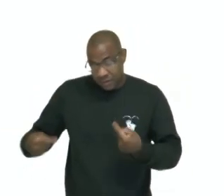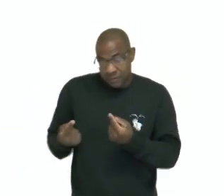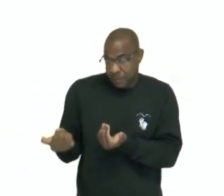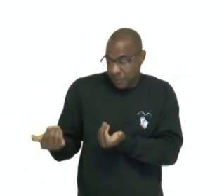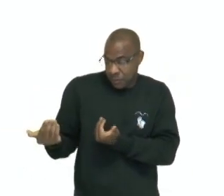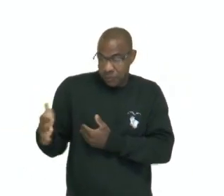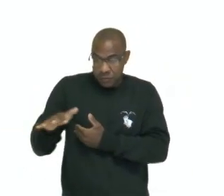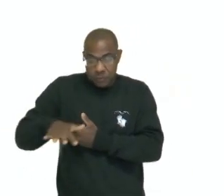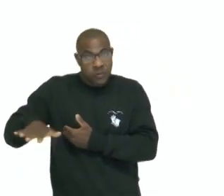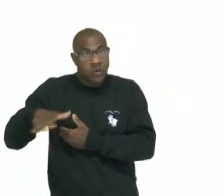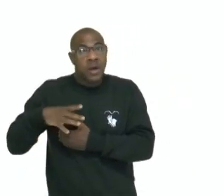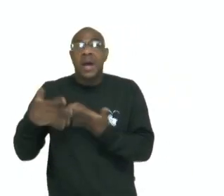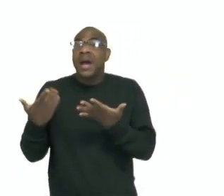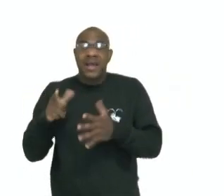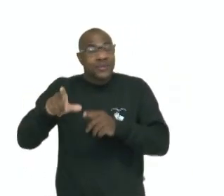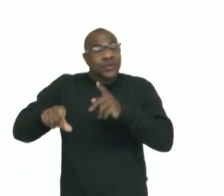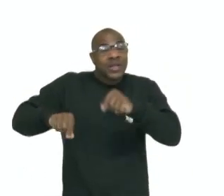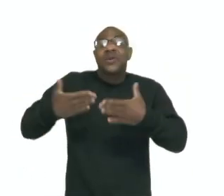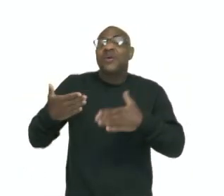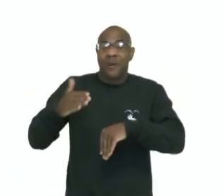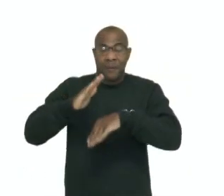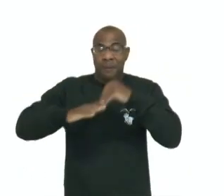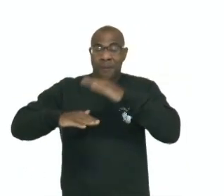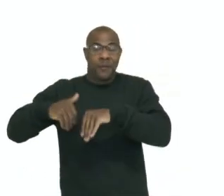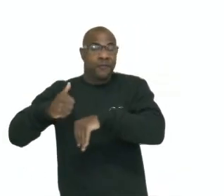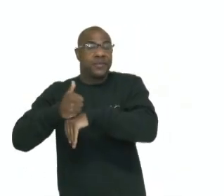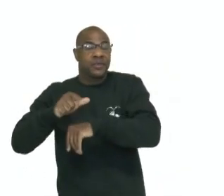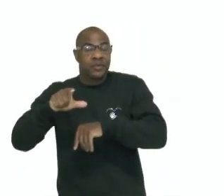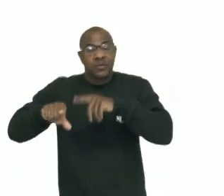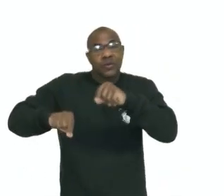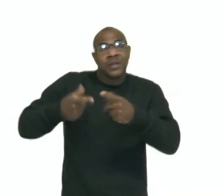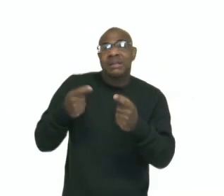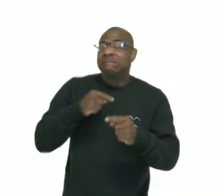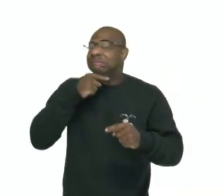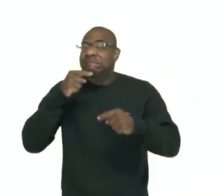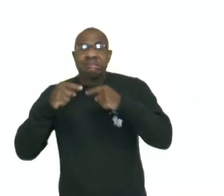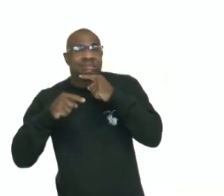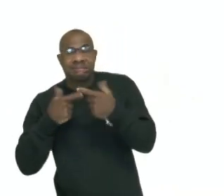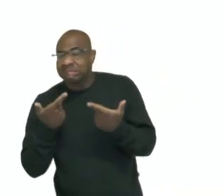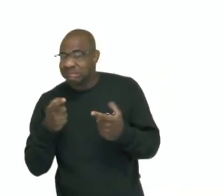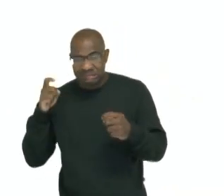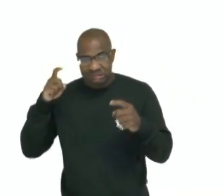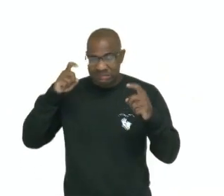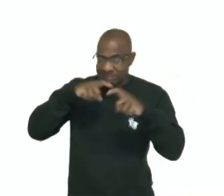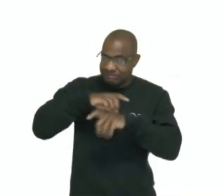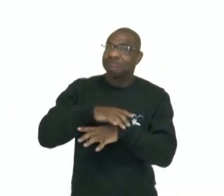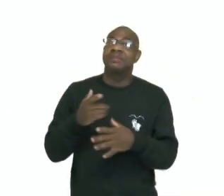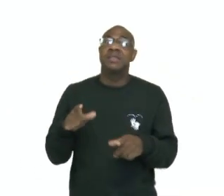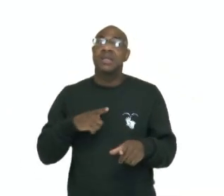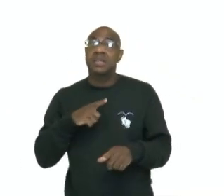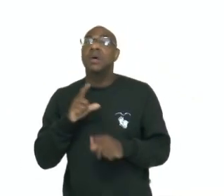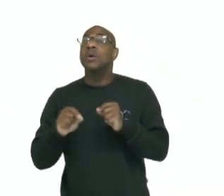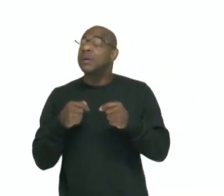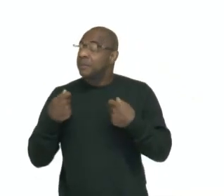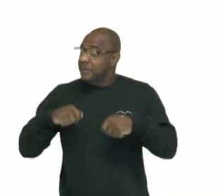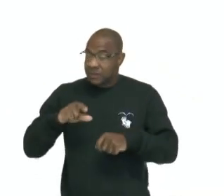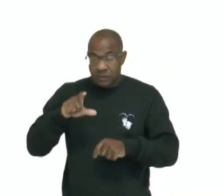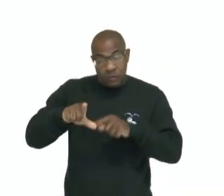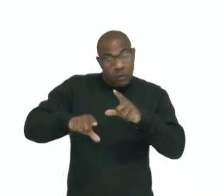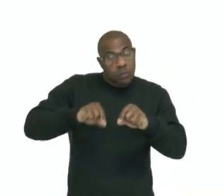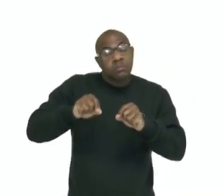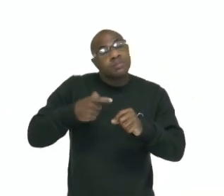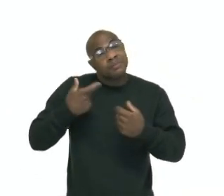é decidir qual profissão seguir. Para ser exitoso nessa missão, o segredo está em apostar em